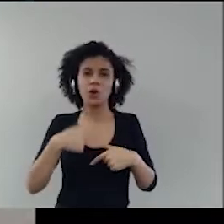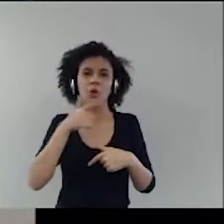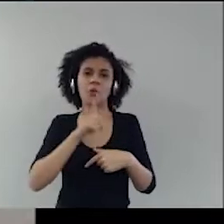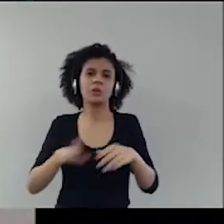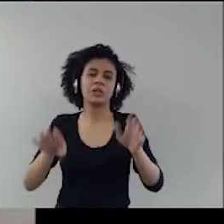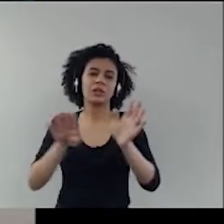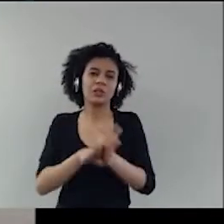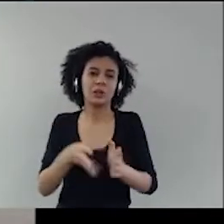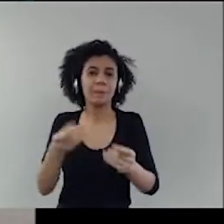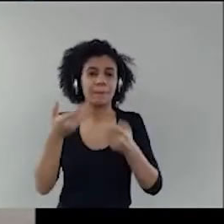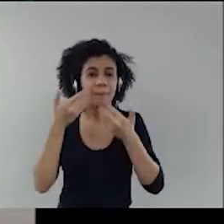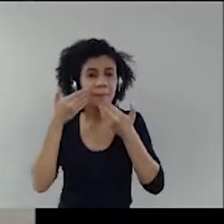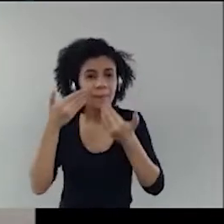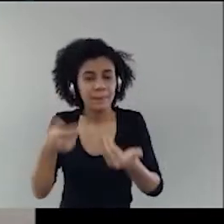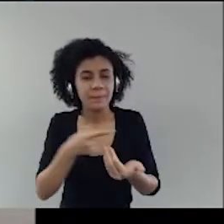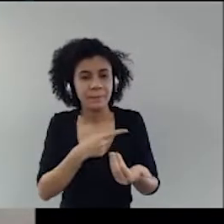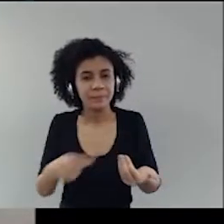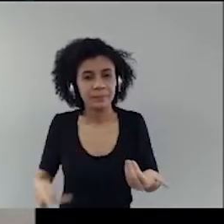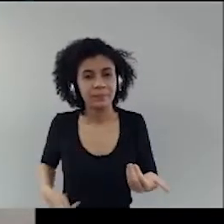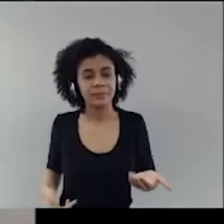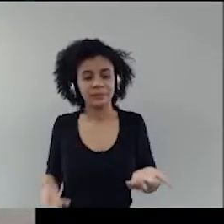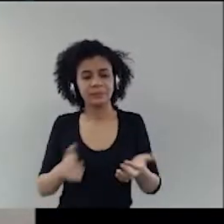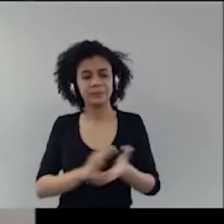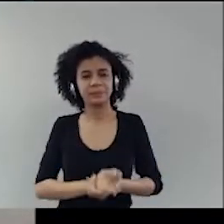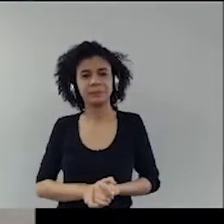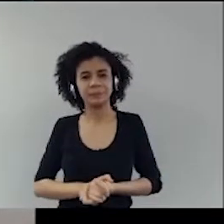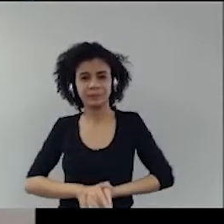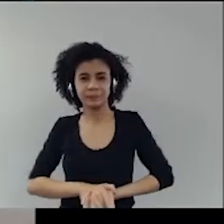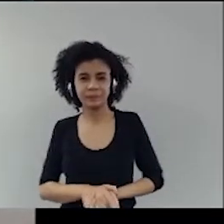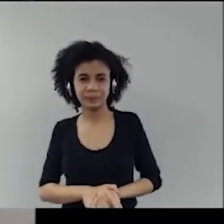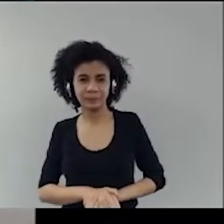aqui. Muito obrigada, presidente, eu devolvo a palavra.